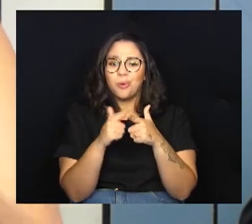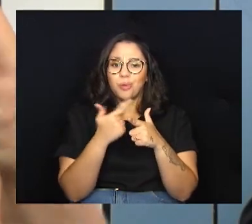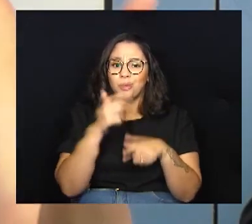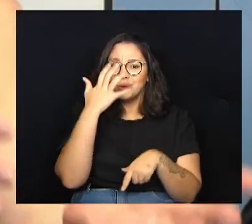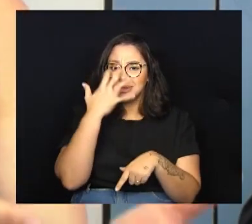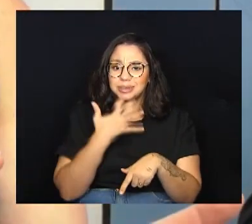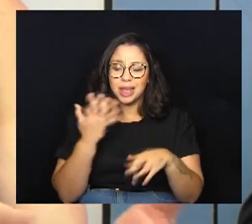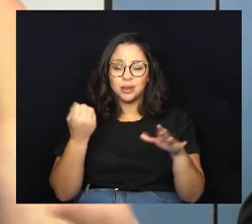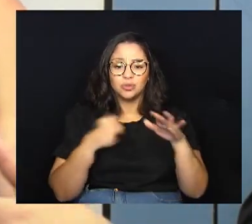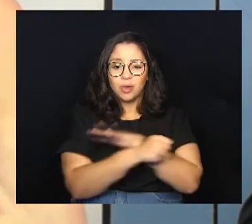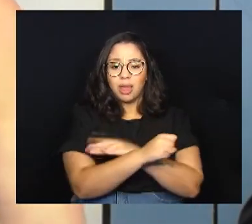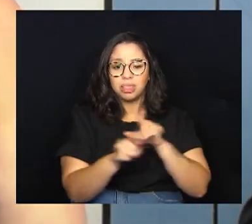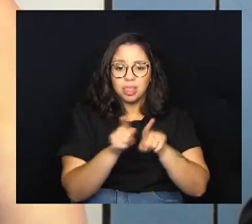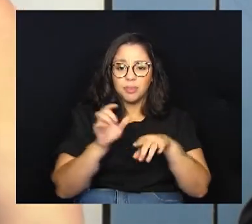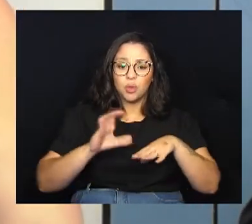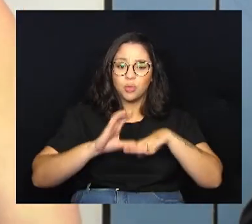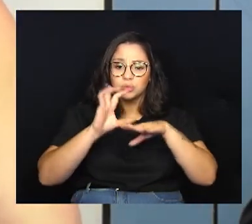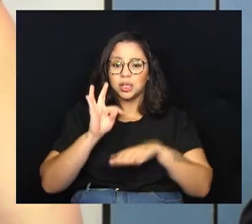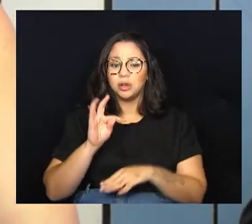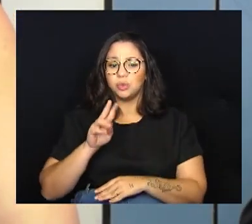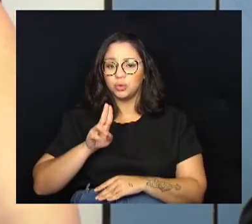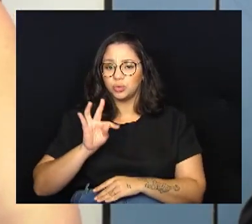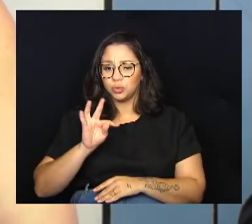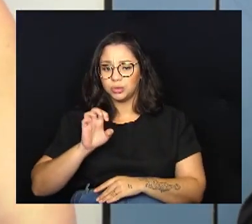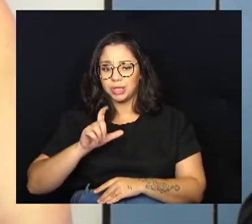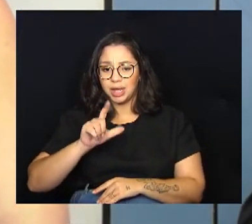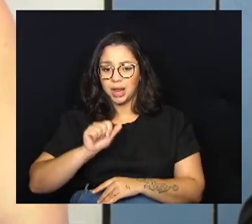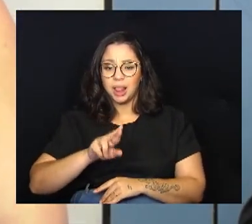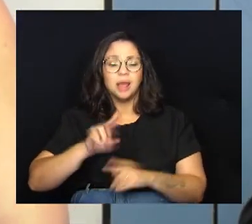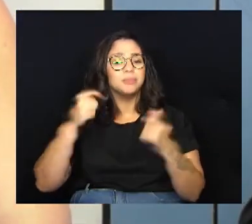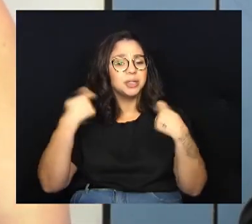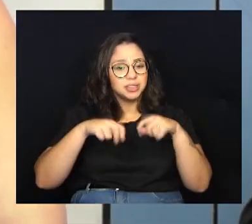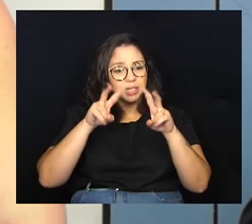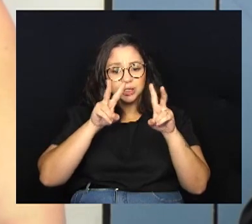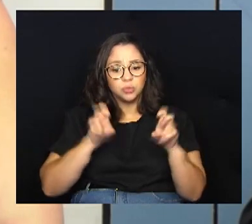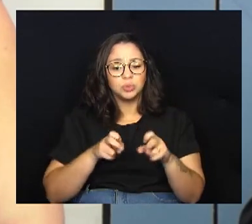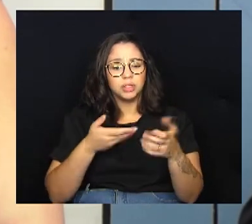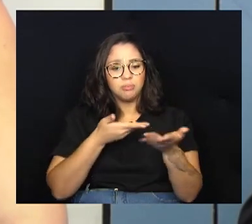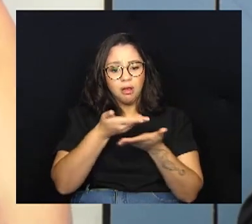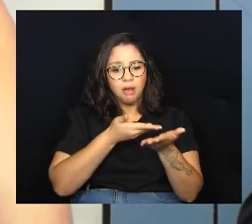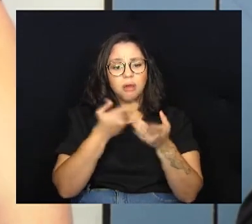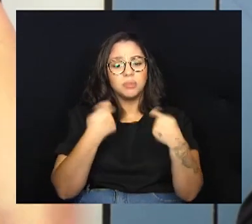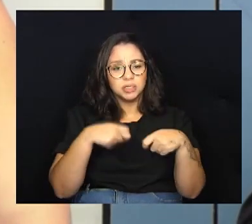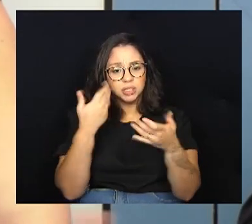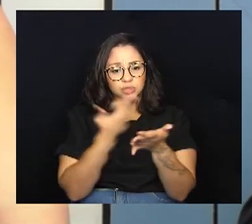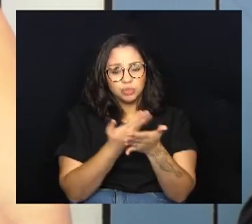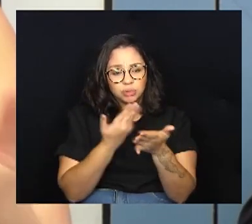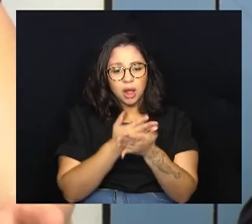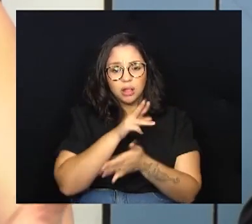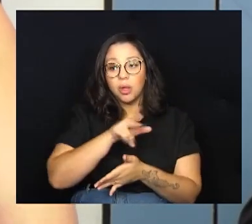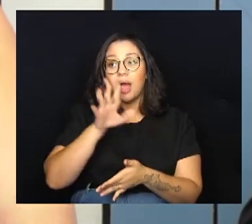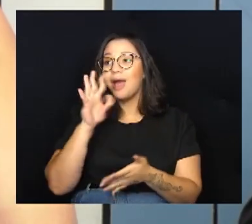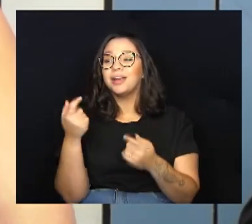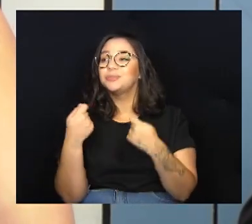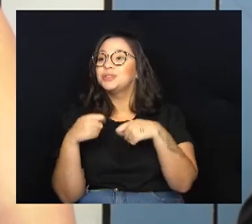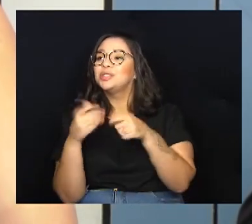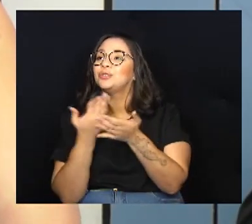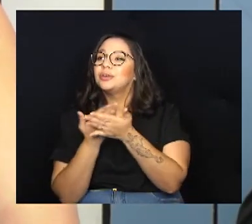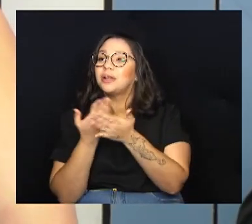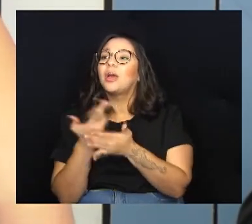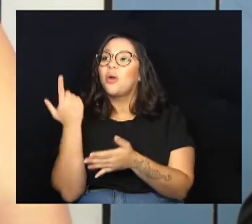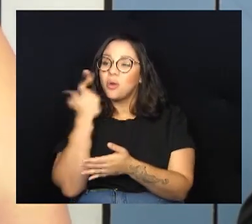meu. Ou o contrário, a escola que fala, isso é problema da família, isso não é problema meu, também está